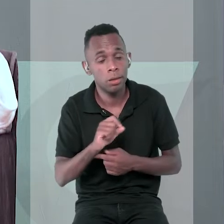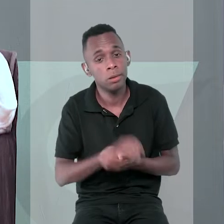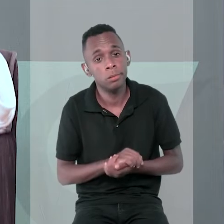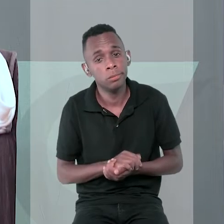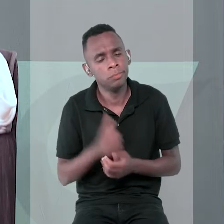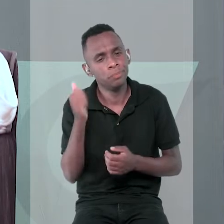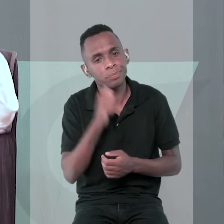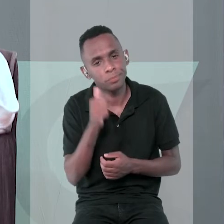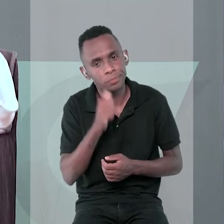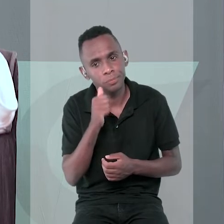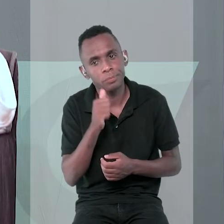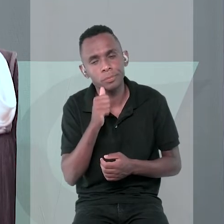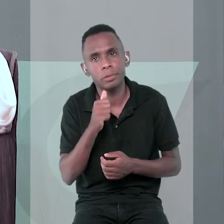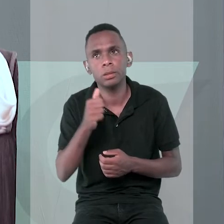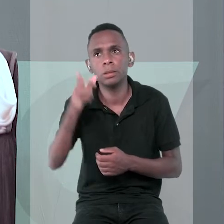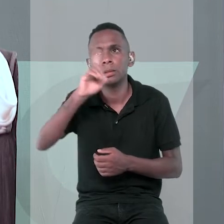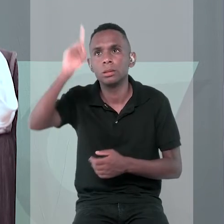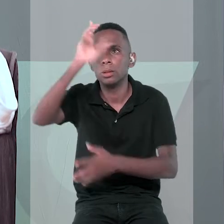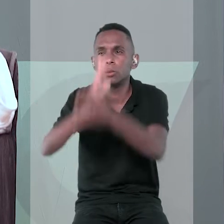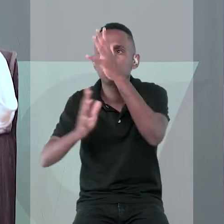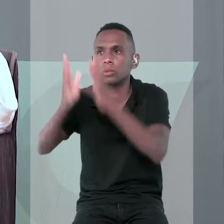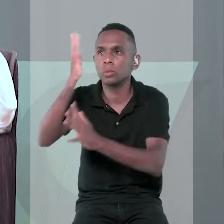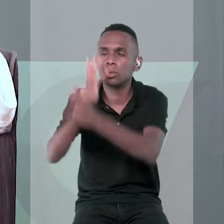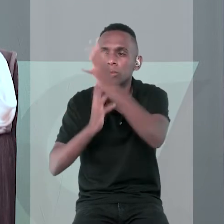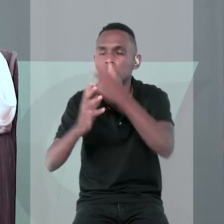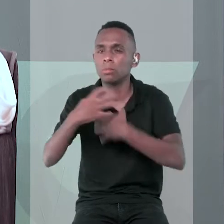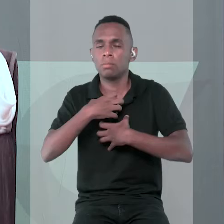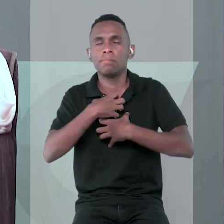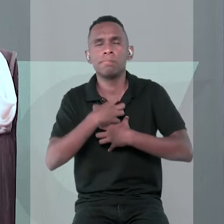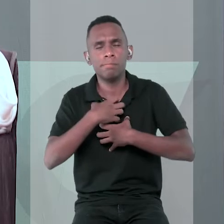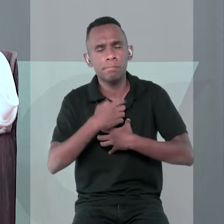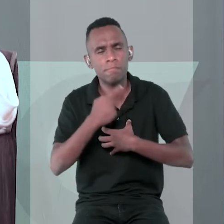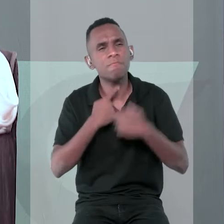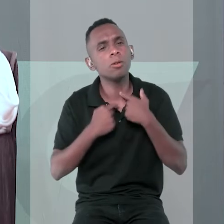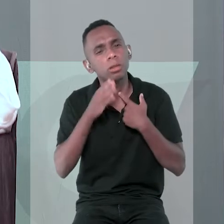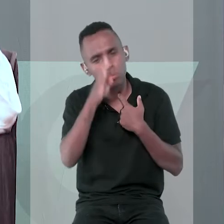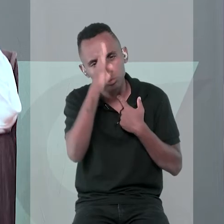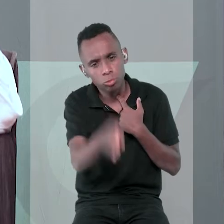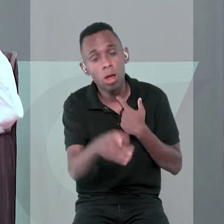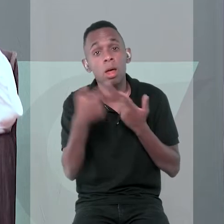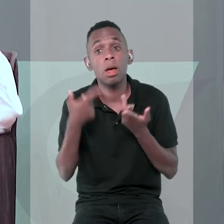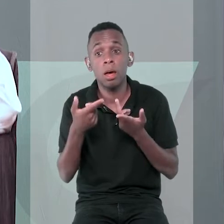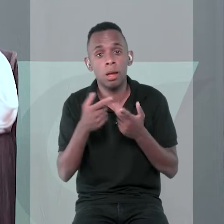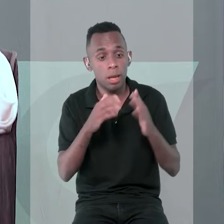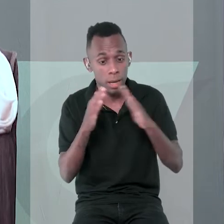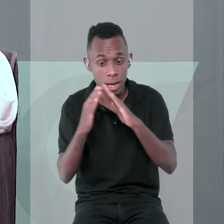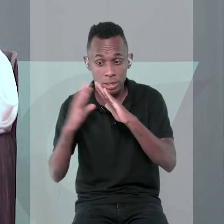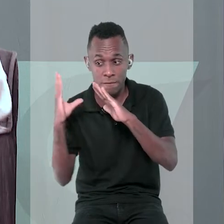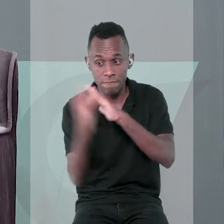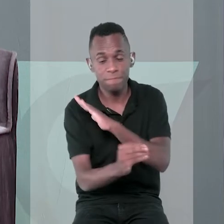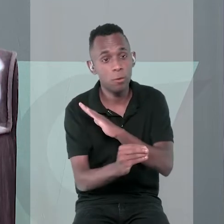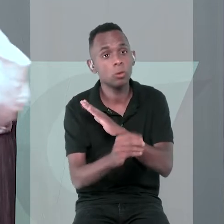essa menina que escuta as vozes de Deus e que segue suas intuições, é muito interessante, ela foge de casa